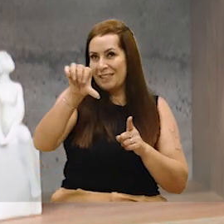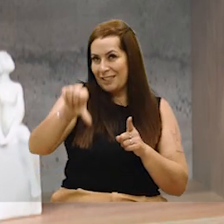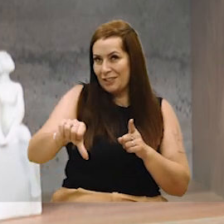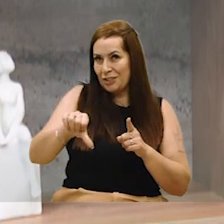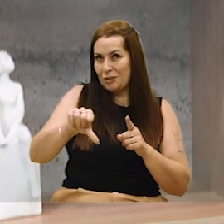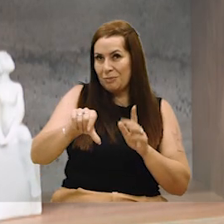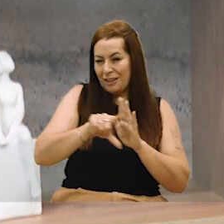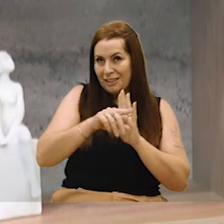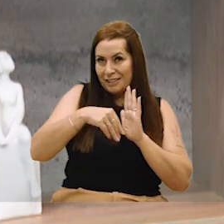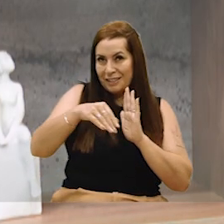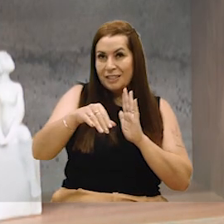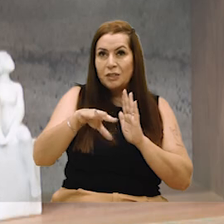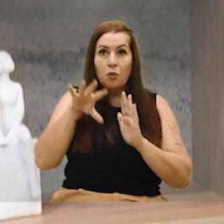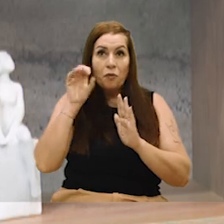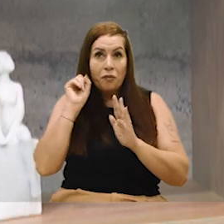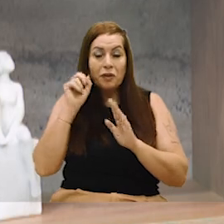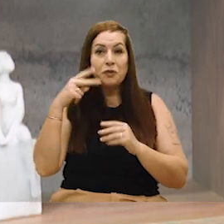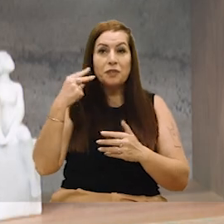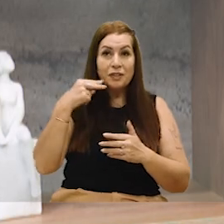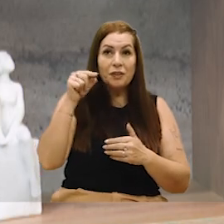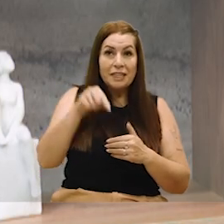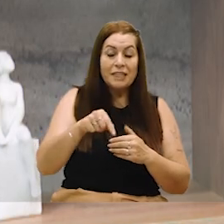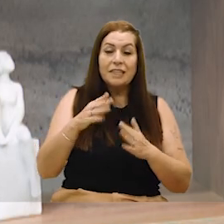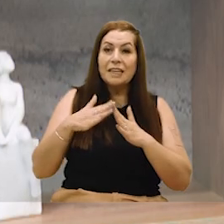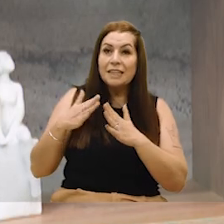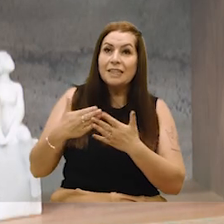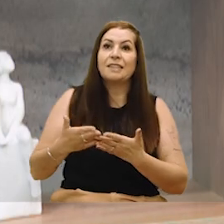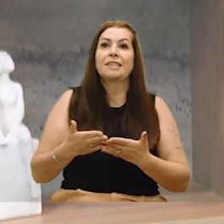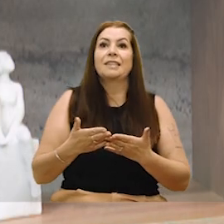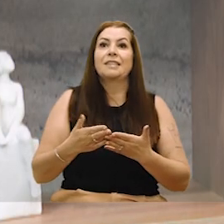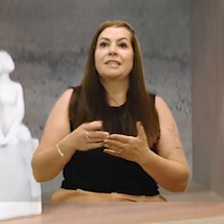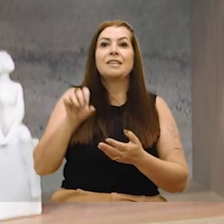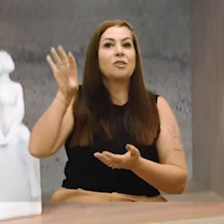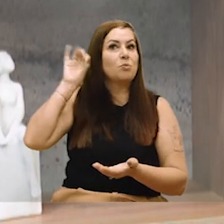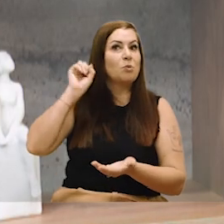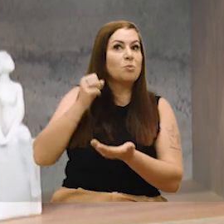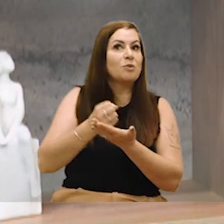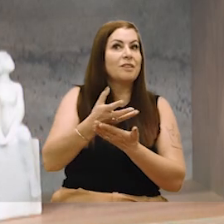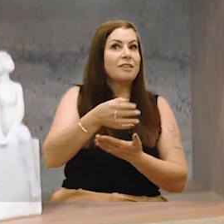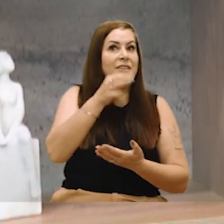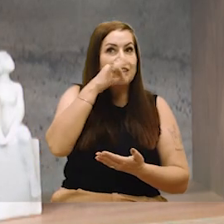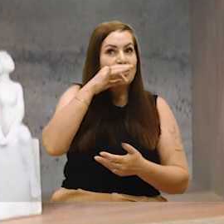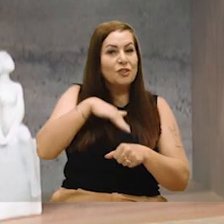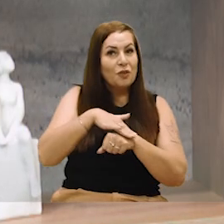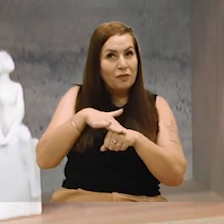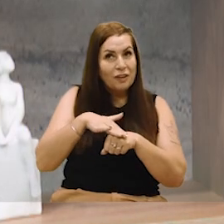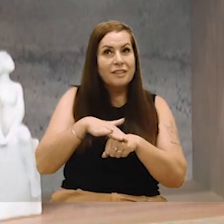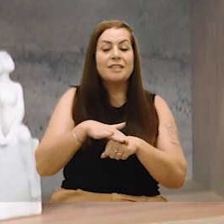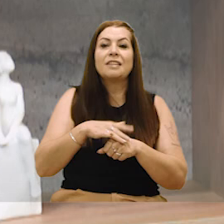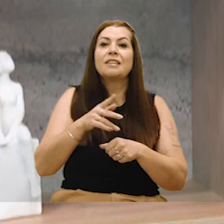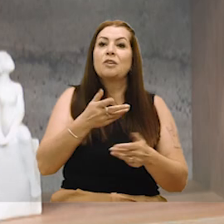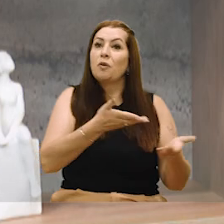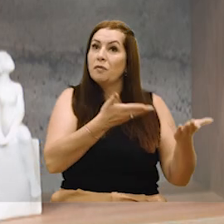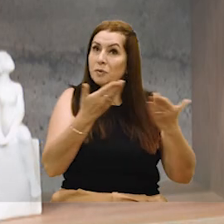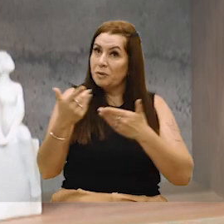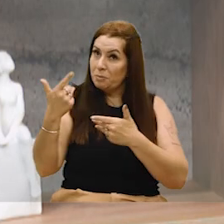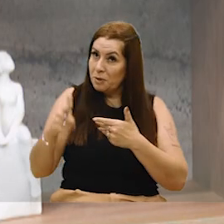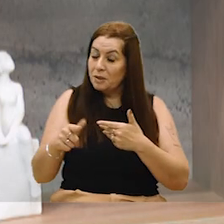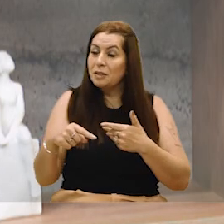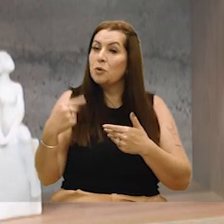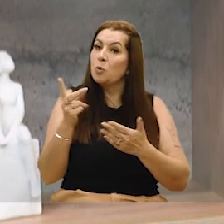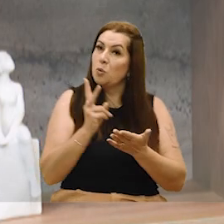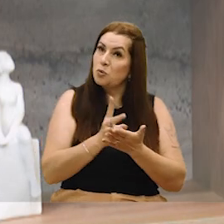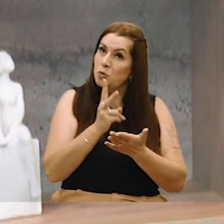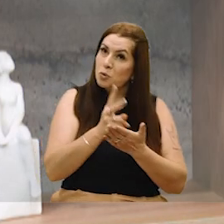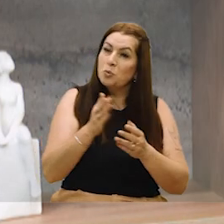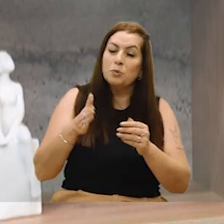desta 19ª legislatura, ouvindo os parlamentares aqui da casa, no podcast Caxias Conversa. Reiteramos o convite